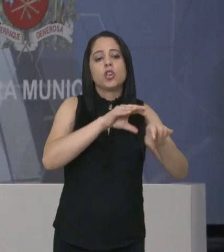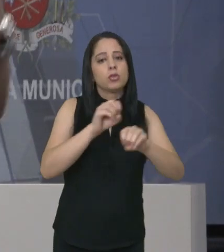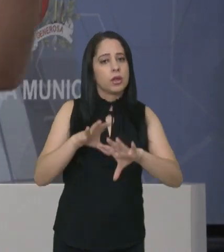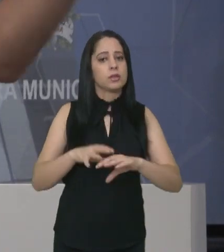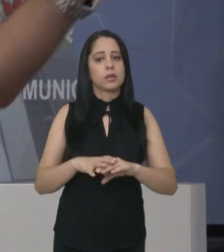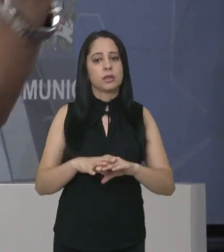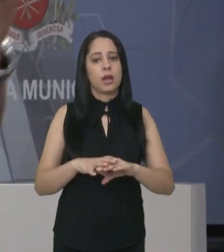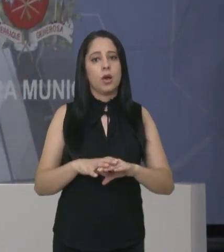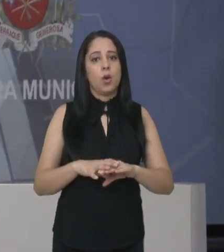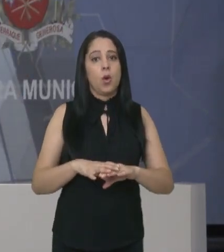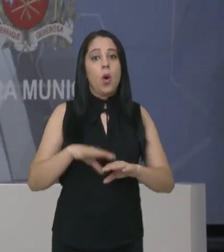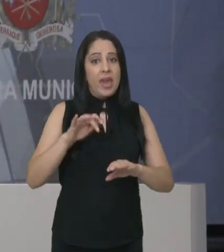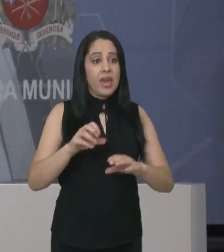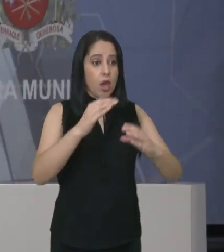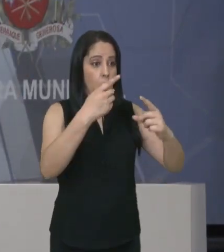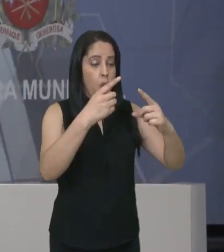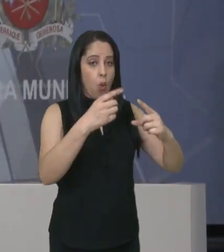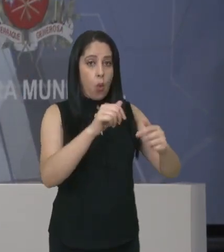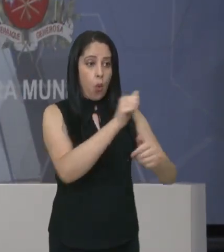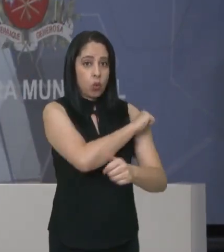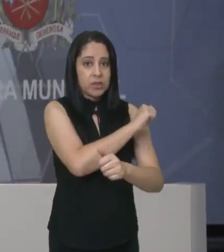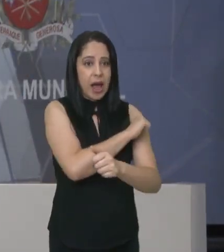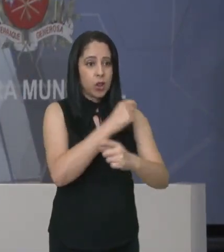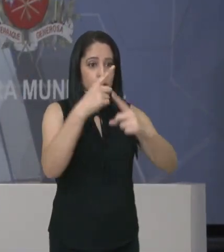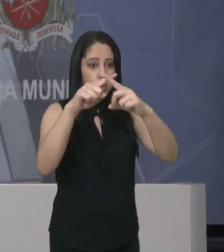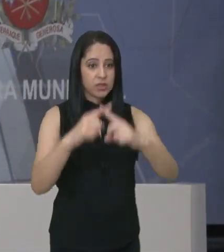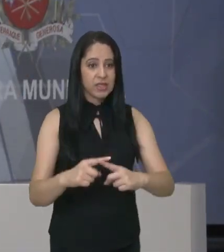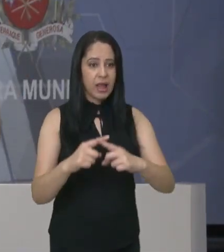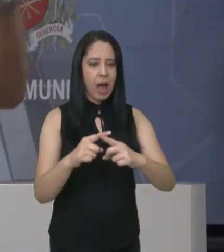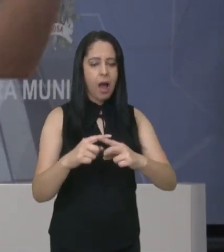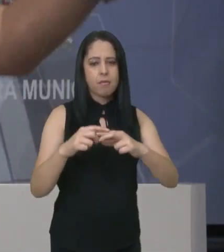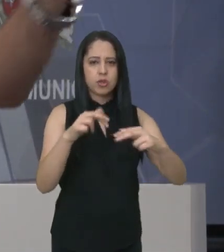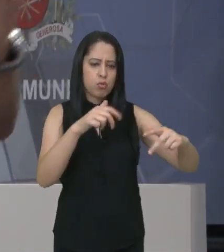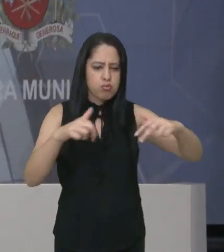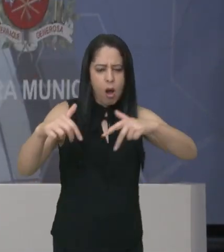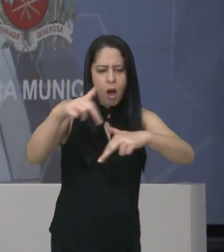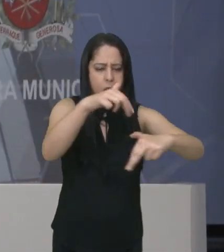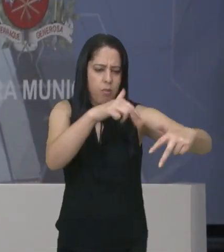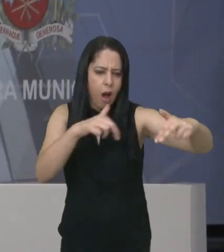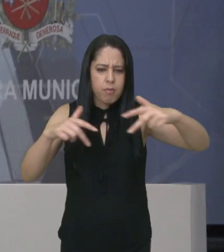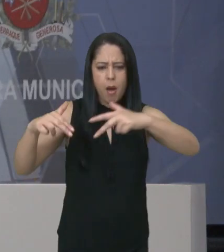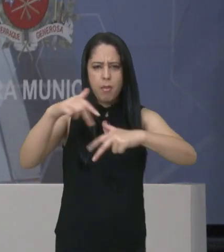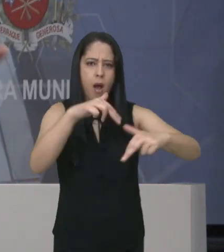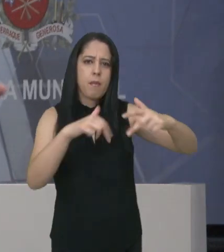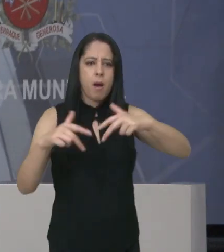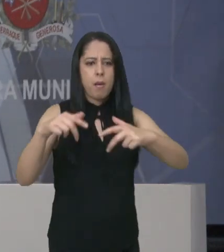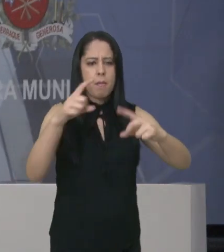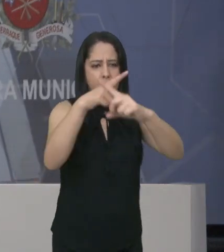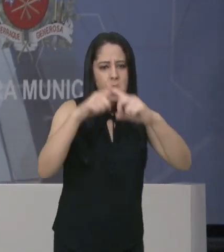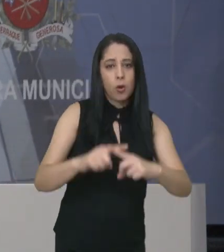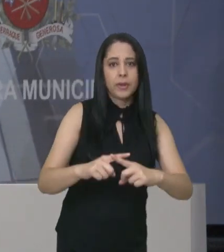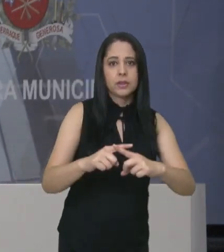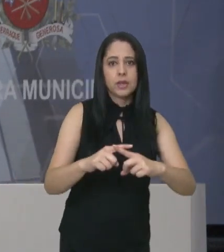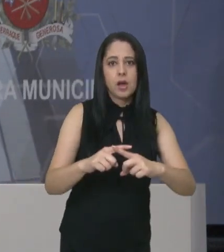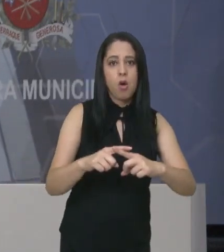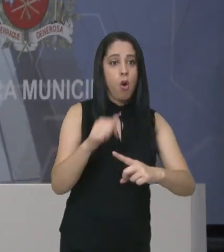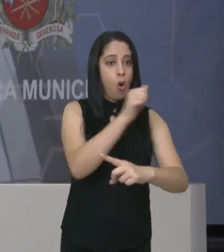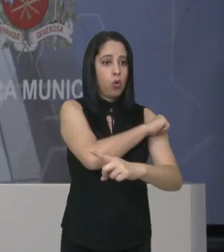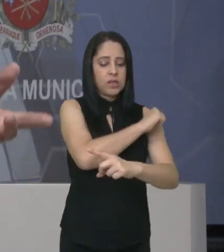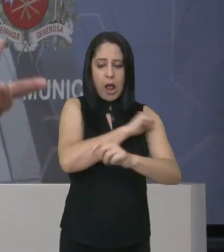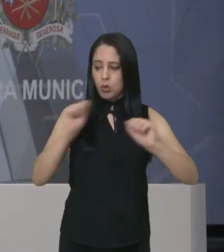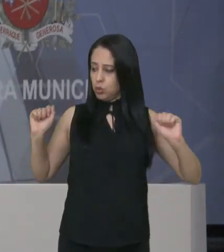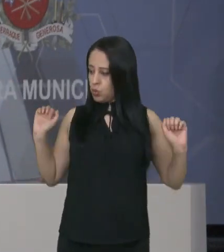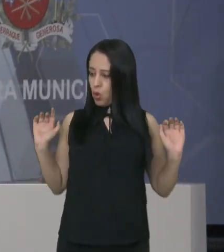disputar terem os torcedores, né, os alunos da escola torcendo para a sua equipe, fazendo essa grande festa